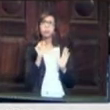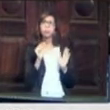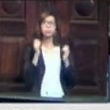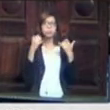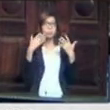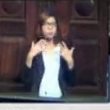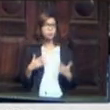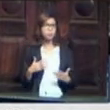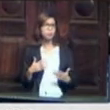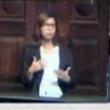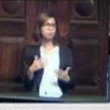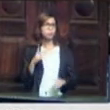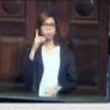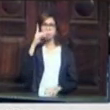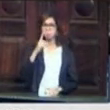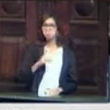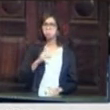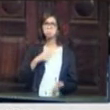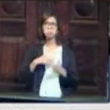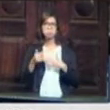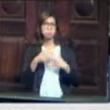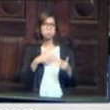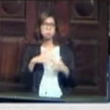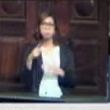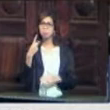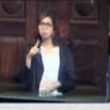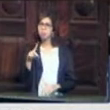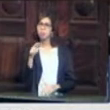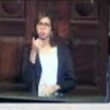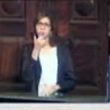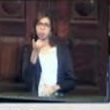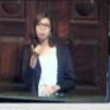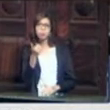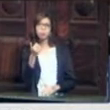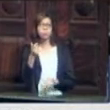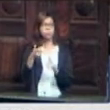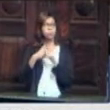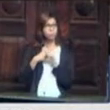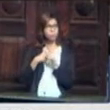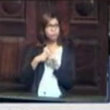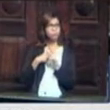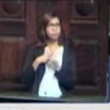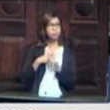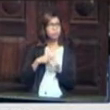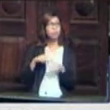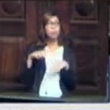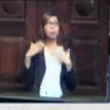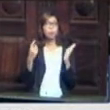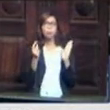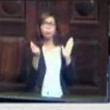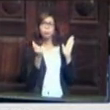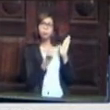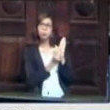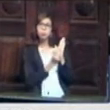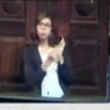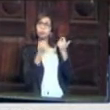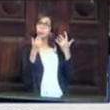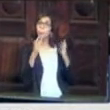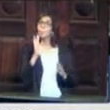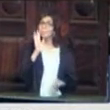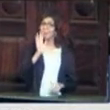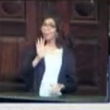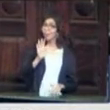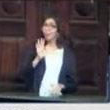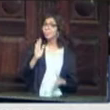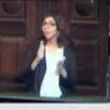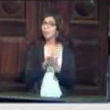caça qualquer direito à anistia dos devedores, no outro parágrafo, exceto aqueles com mais